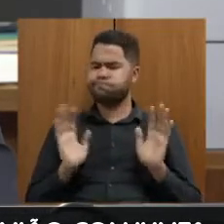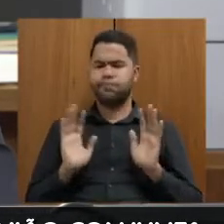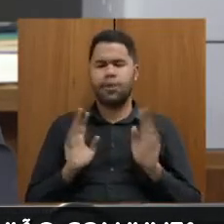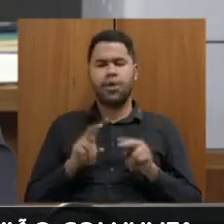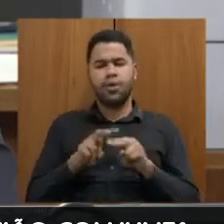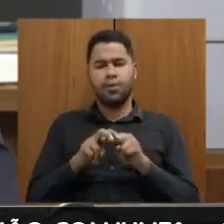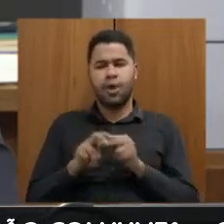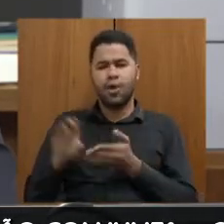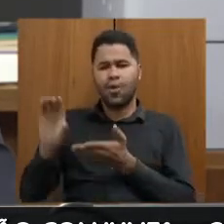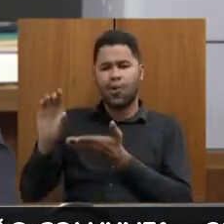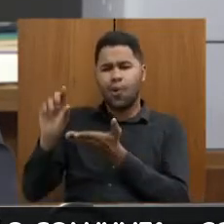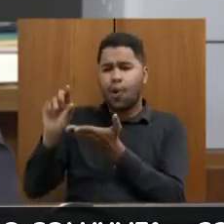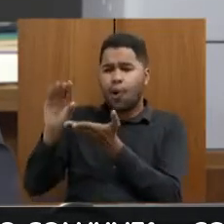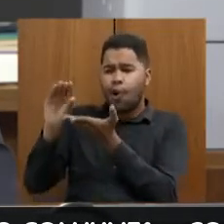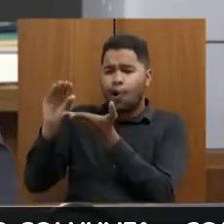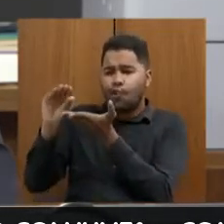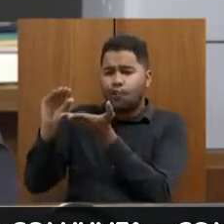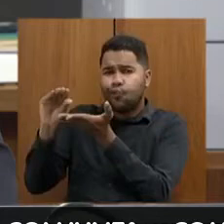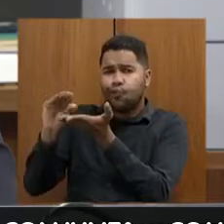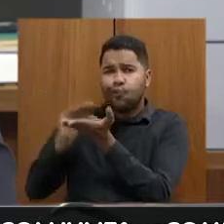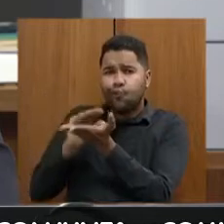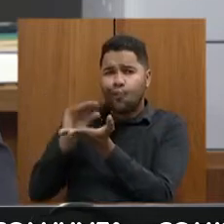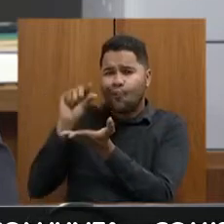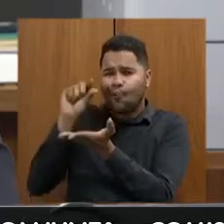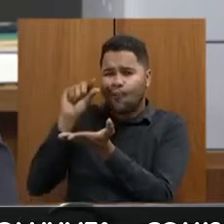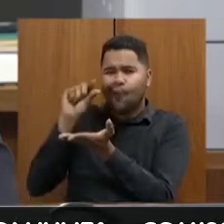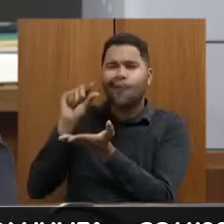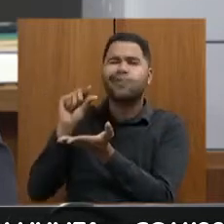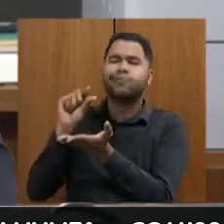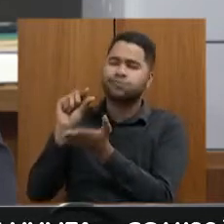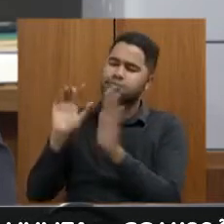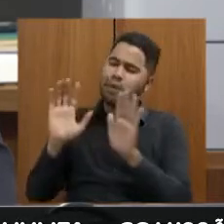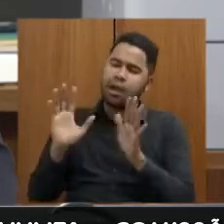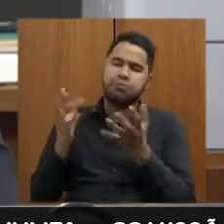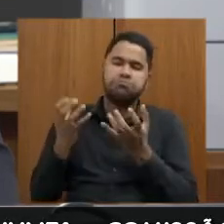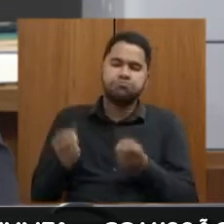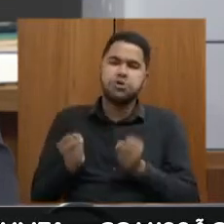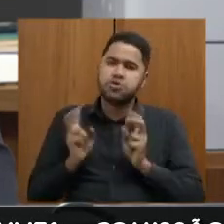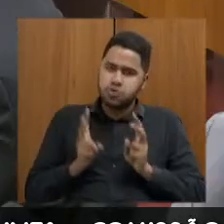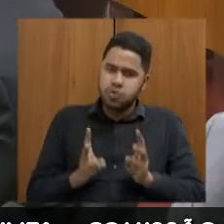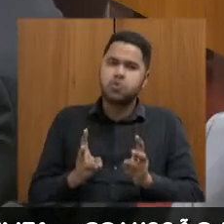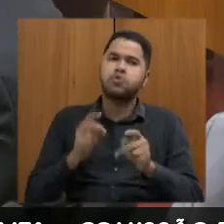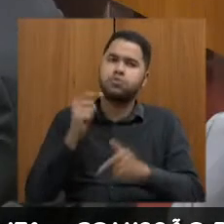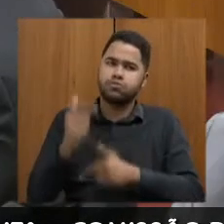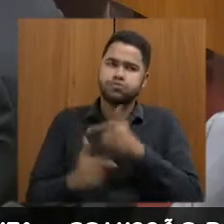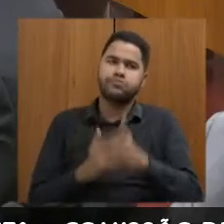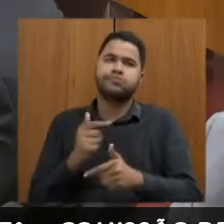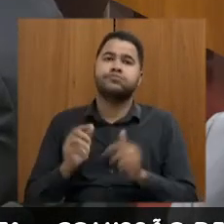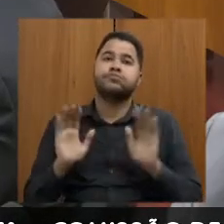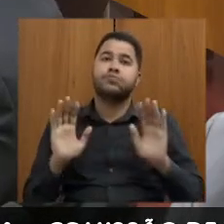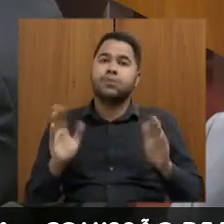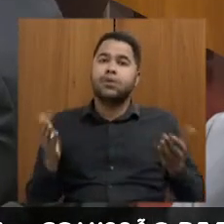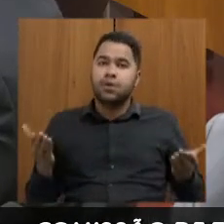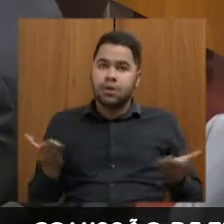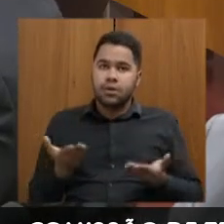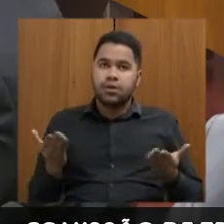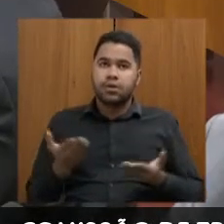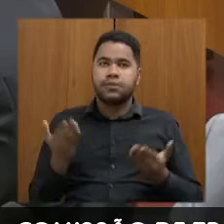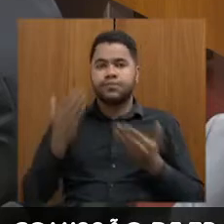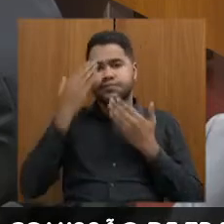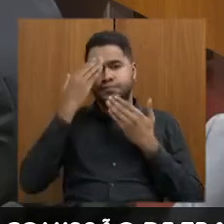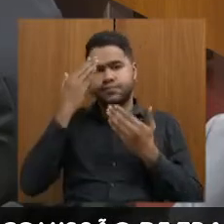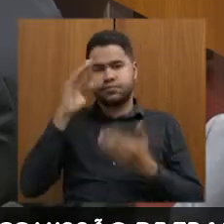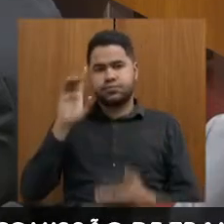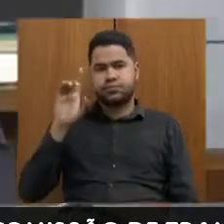do recurso de sido mínimo ou quase nada em alguns momentos do governo né mas agora graças